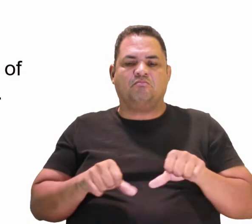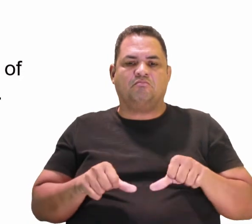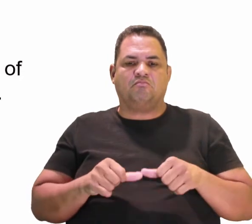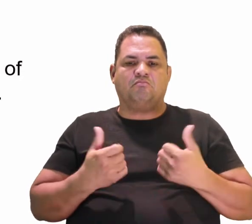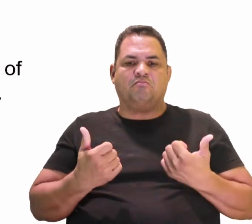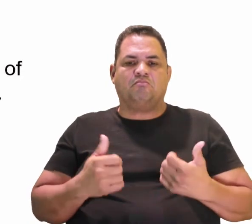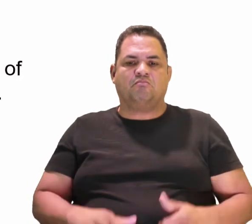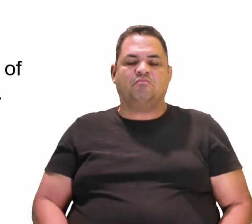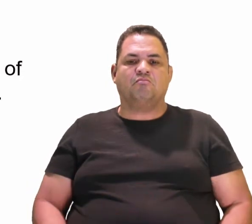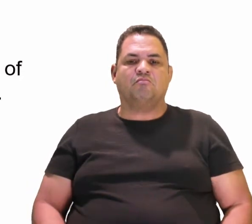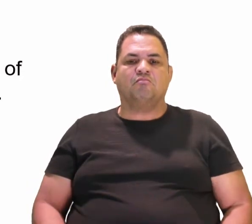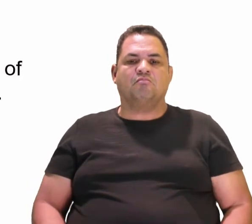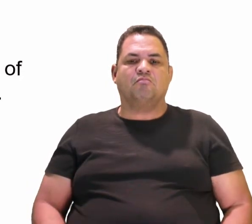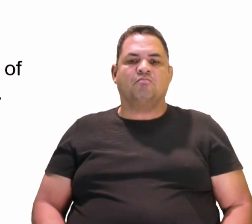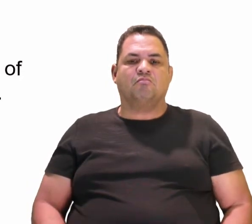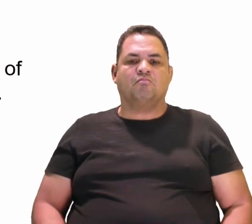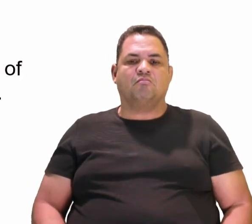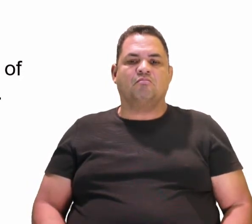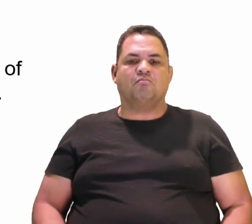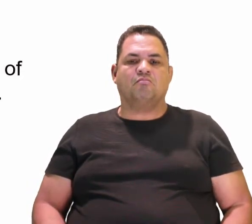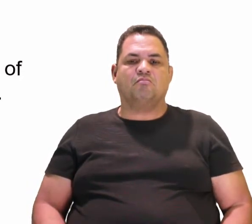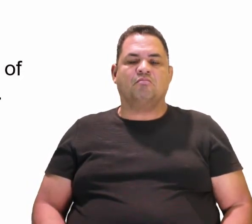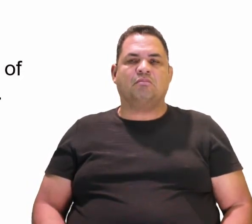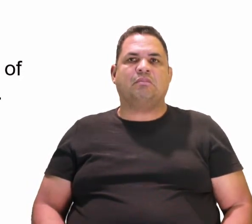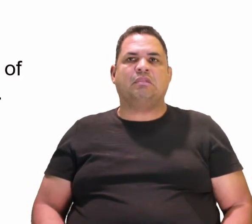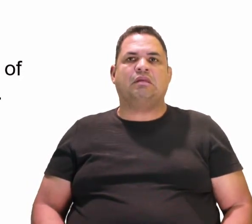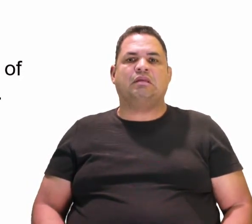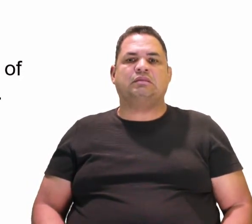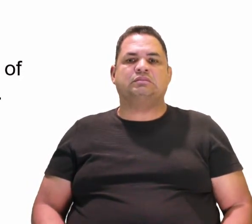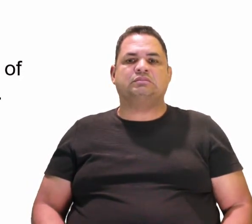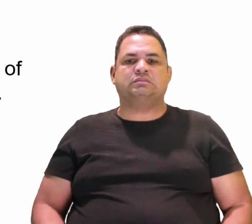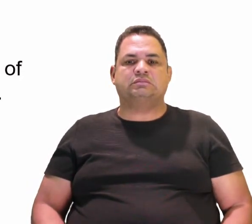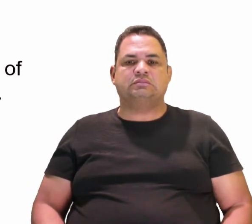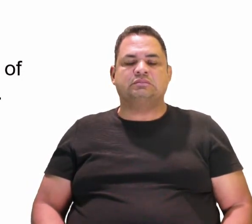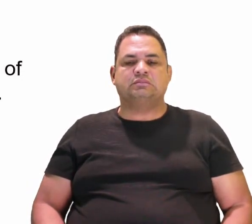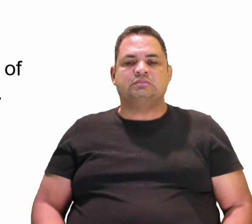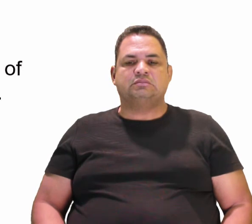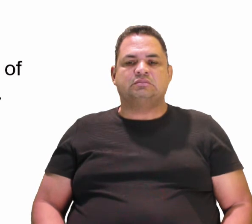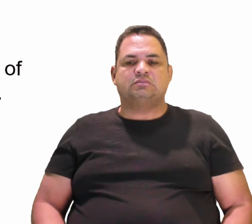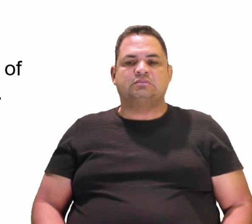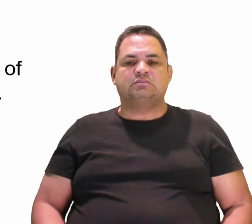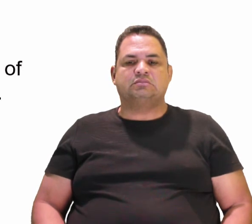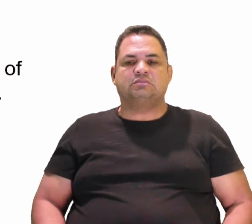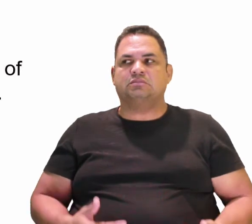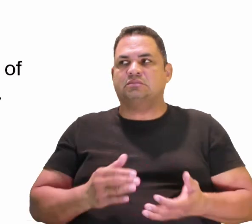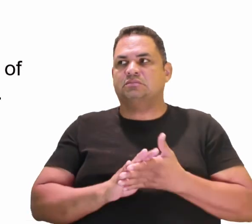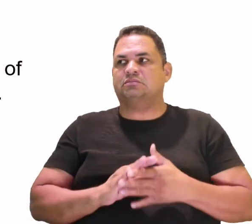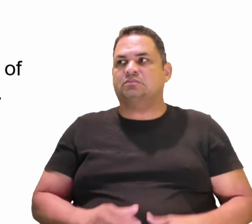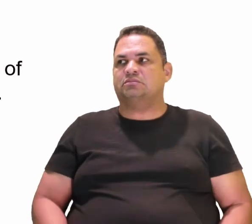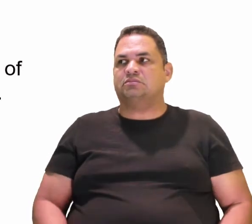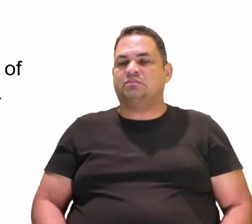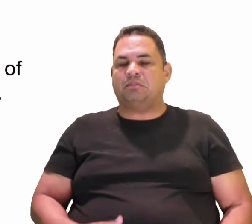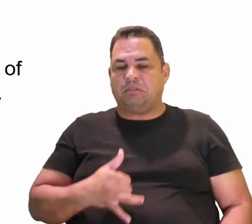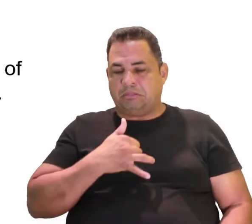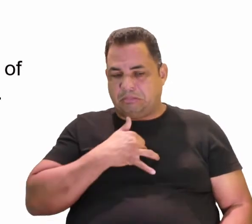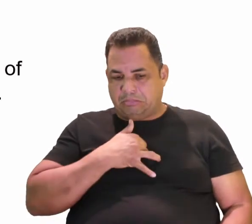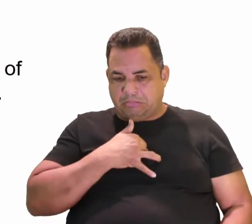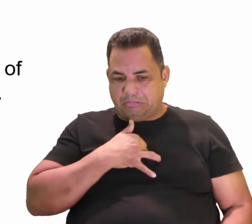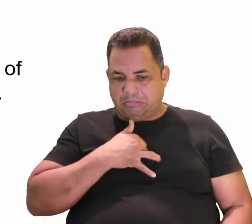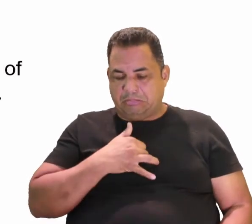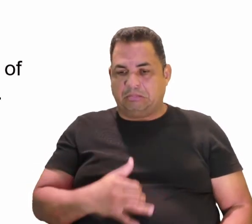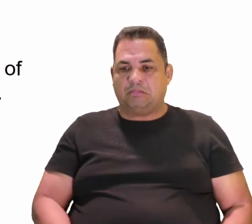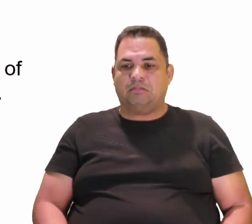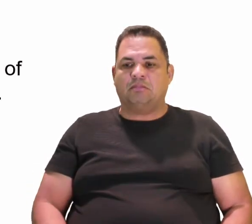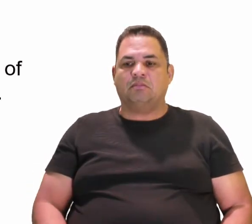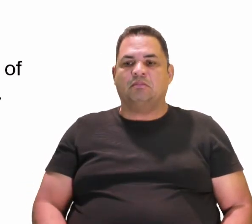aqui é seja. Seja preguiçoso. Será? Be lazy é a única que eu não vou marcar, porque não